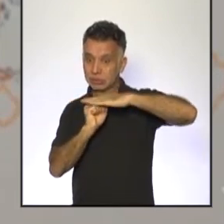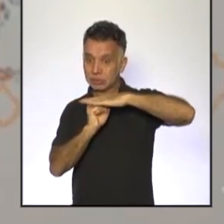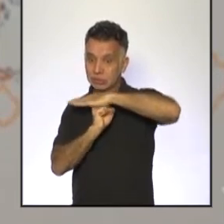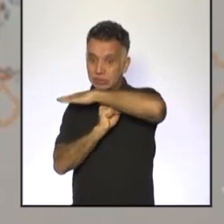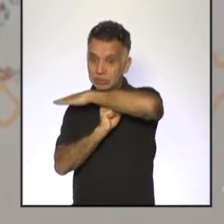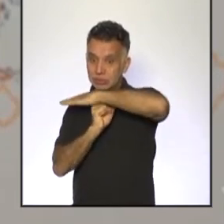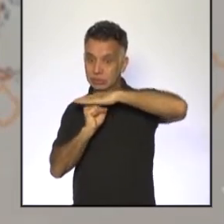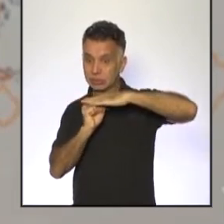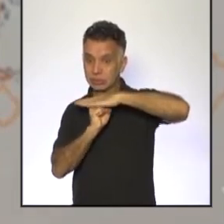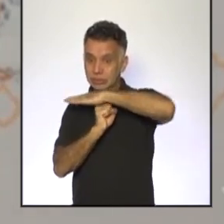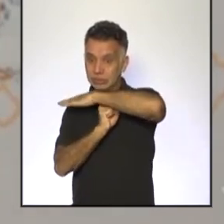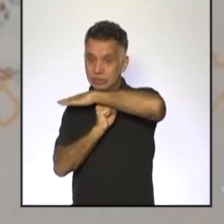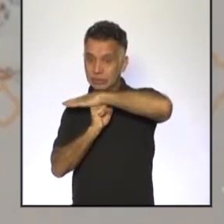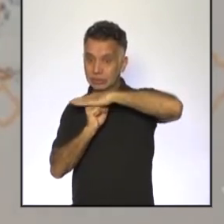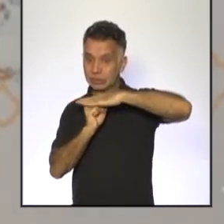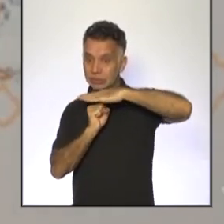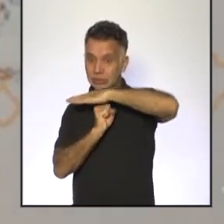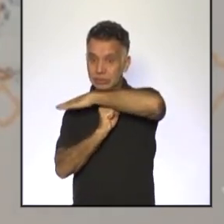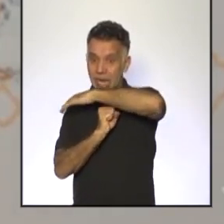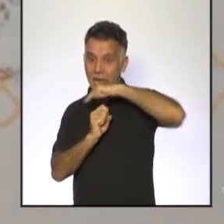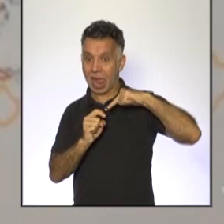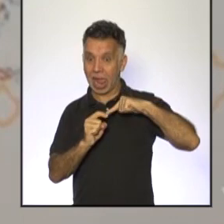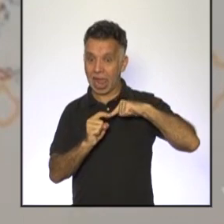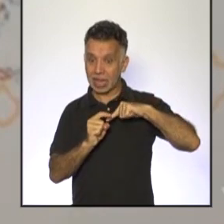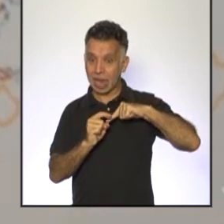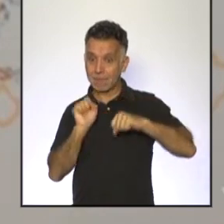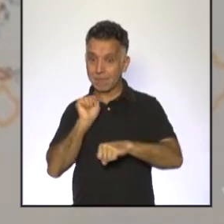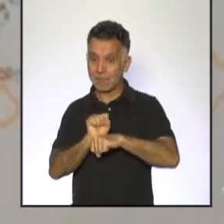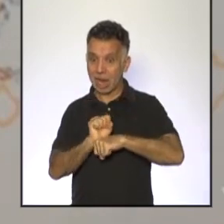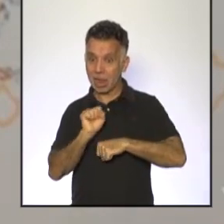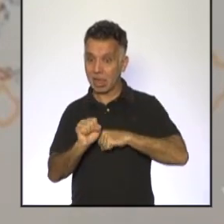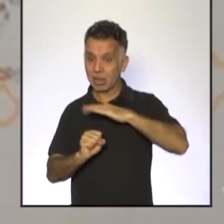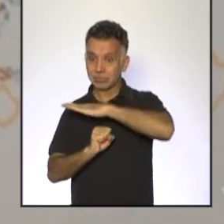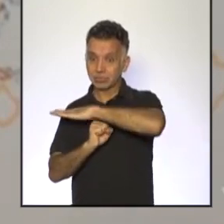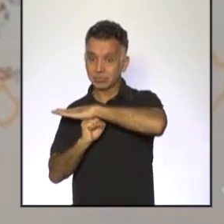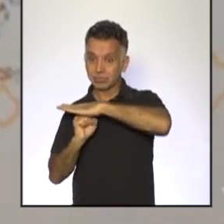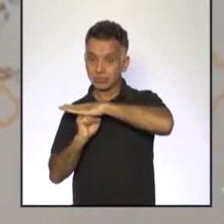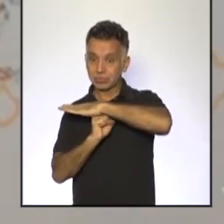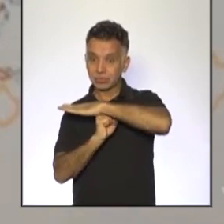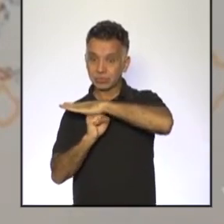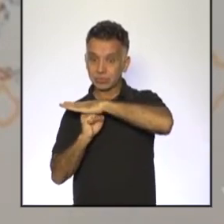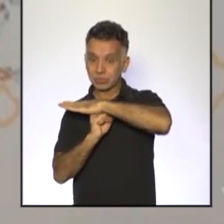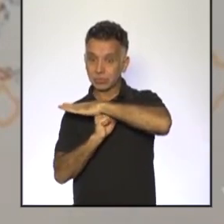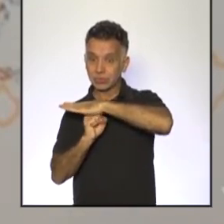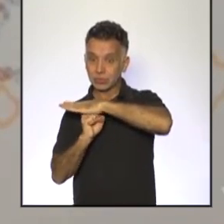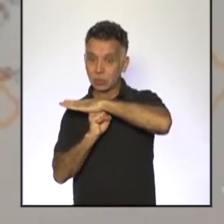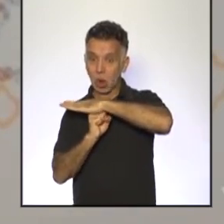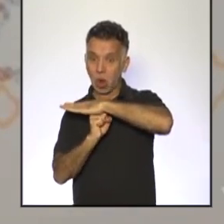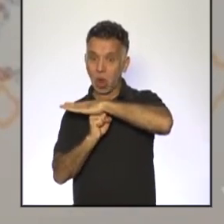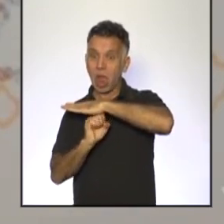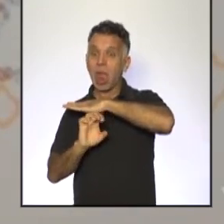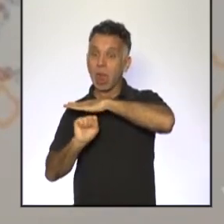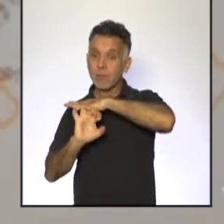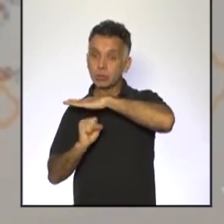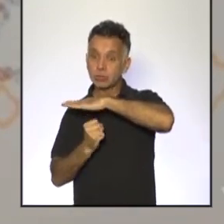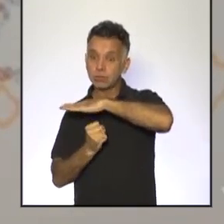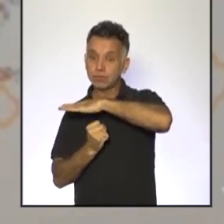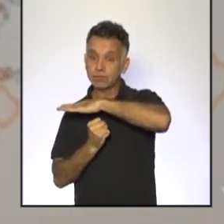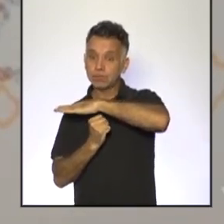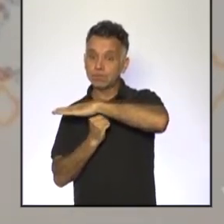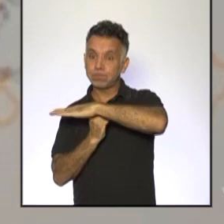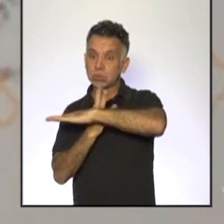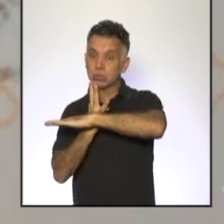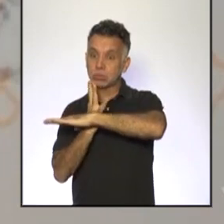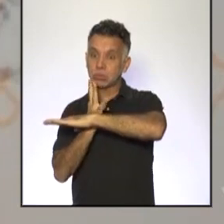pluma mantélica é fixa. Essa pluma mantélica é capaz de fundir a placa tectônica e cria um vulcão no fundo do mar. Esse vulcão cresce,